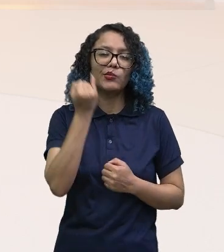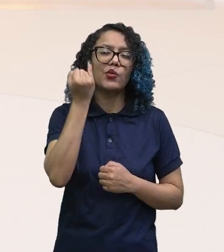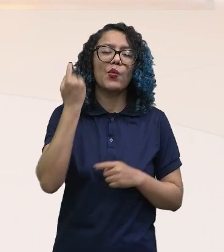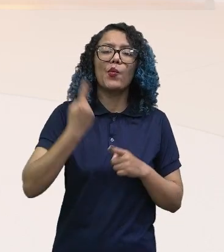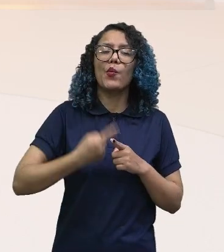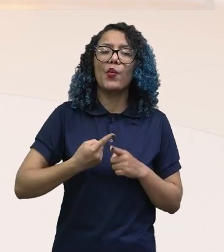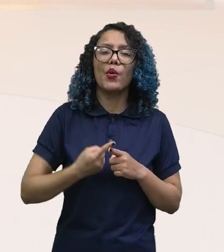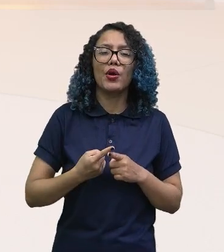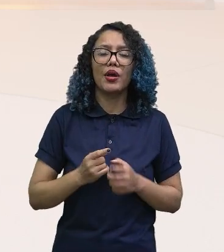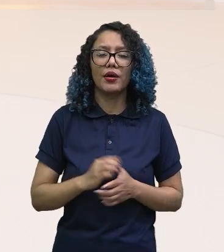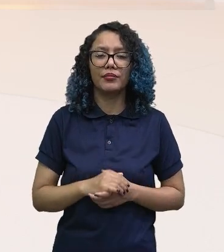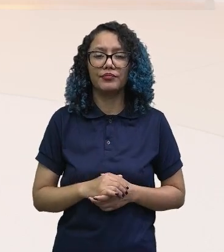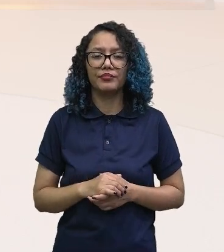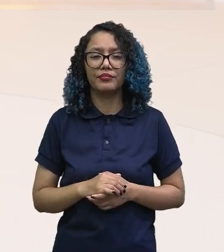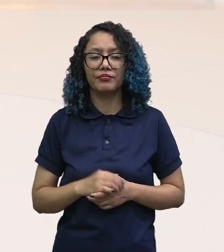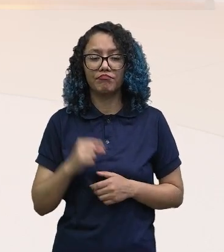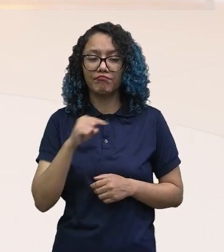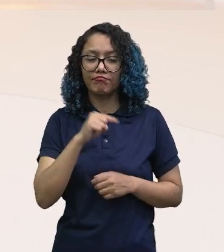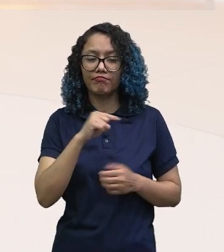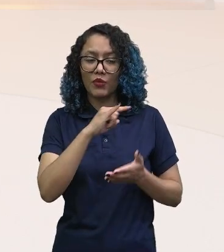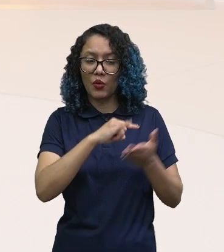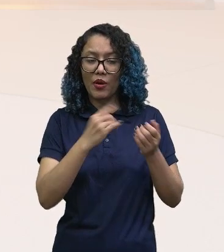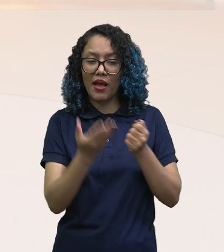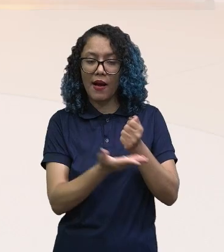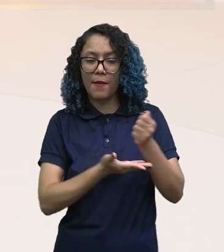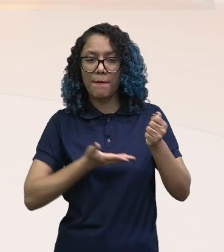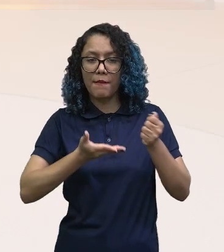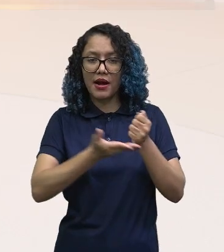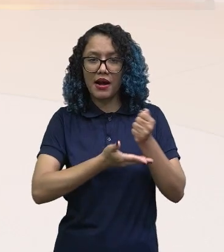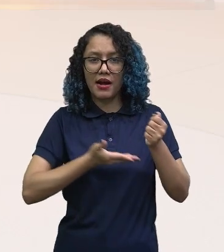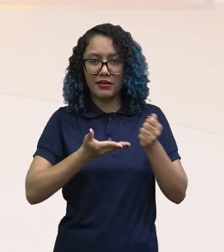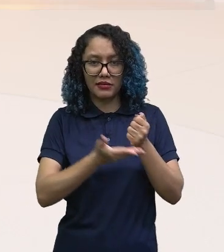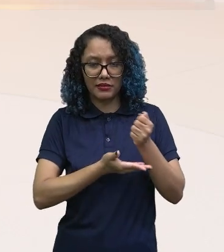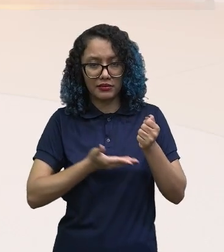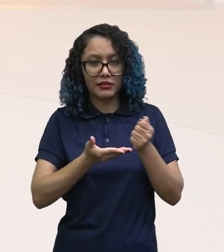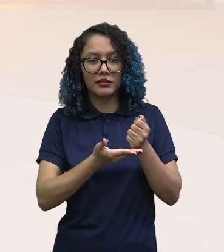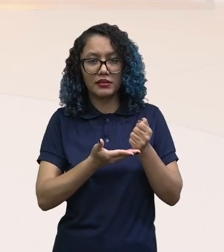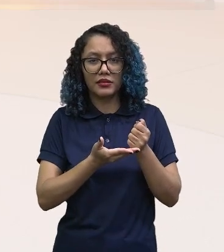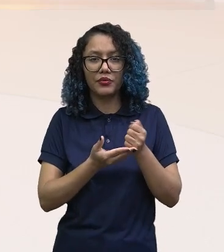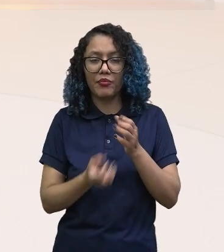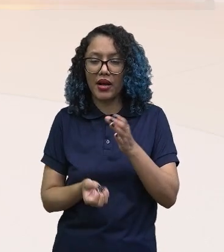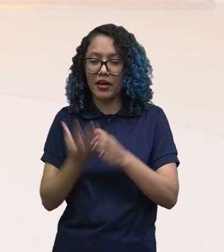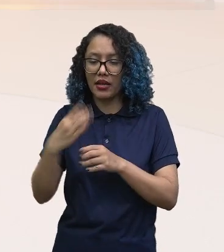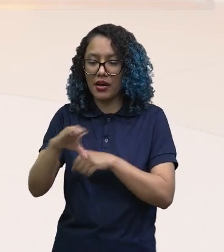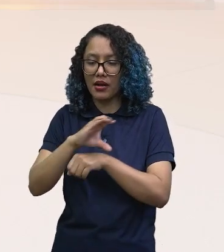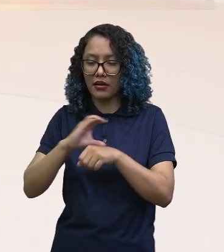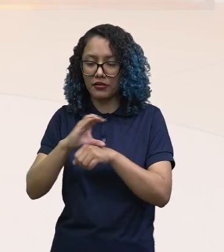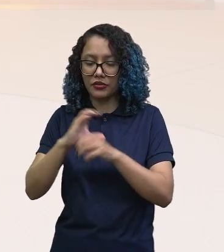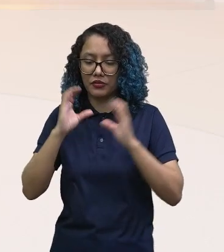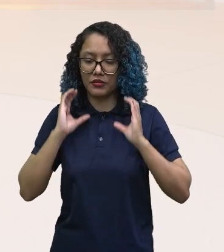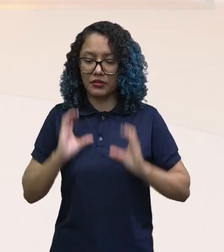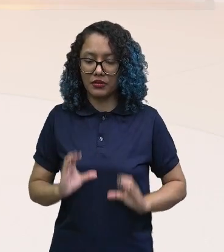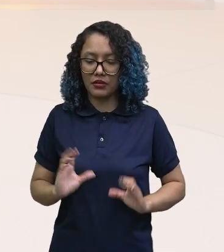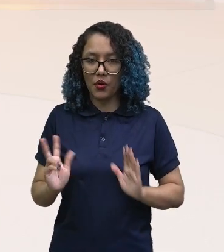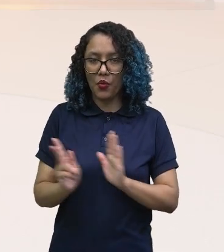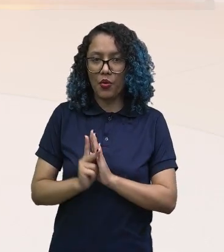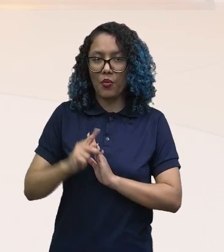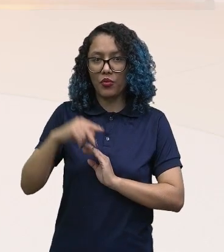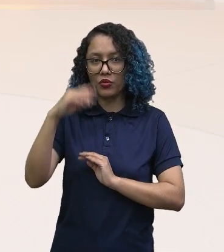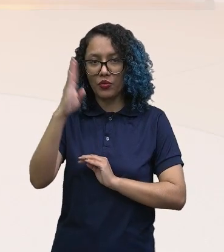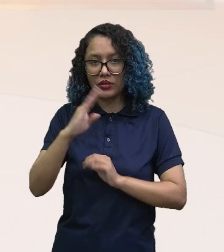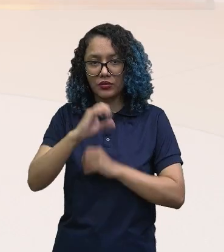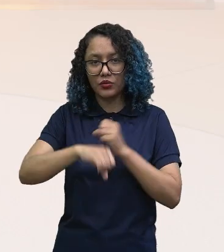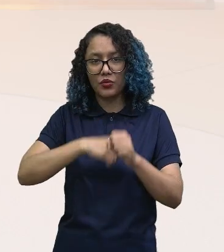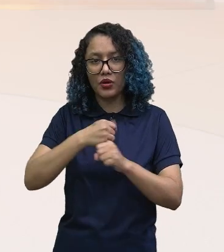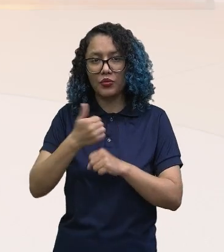vai ser a base fundamental para a Constituição Cidadã, que é a Constituição